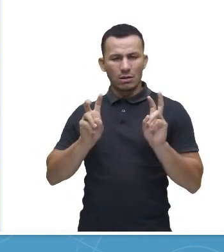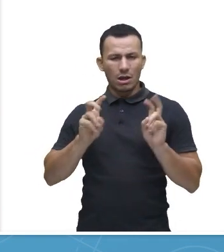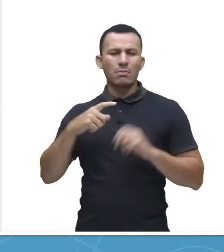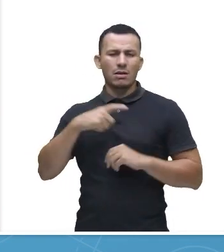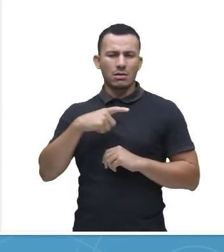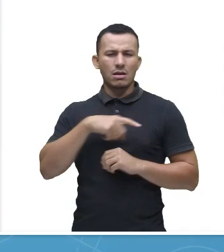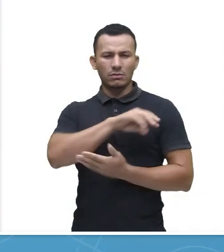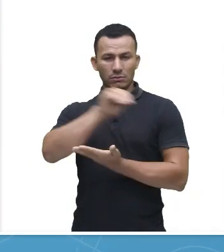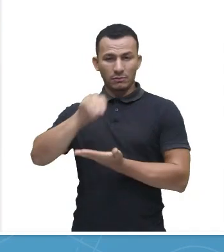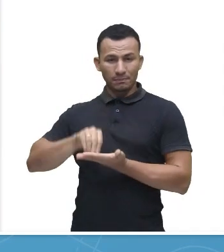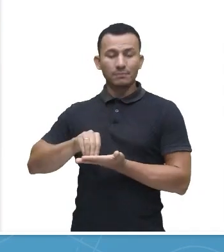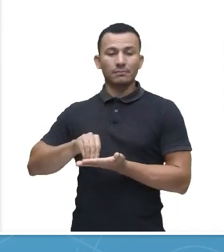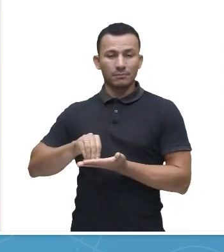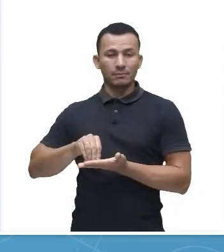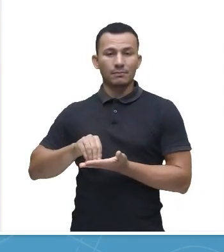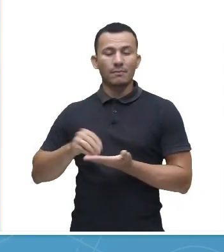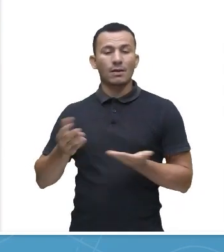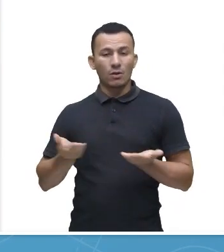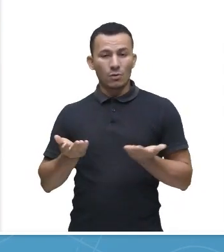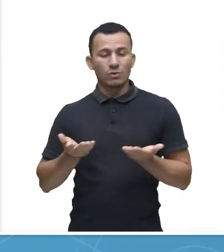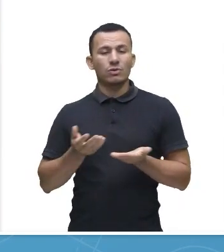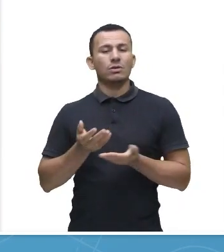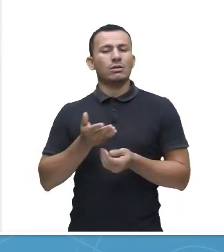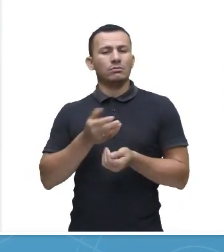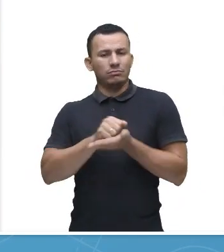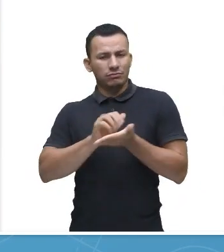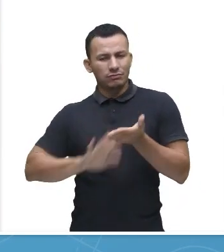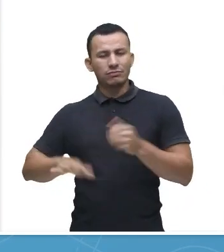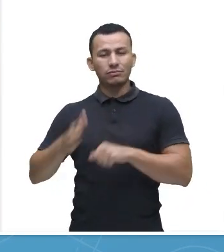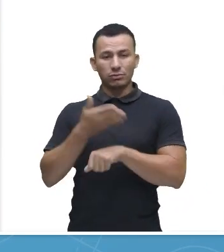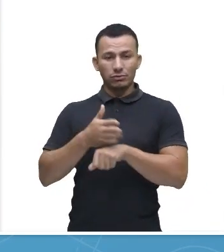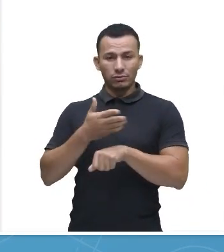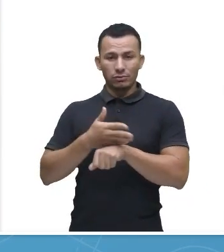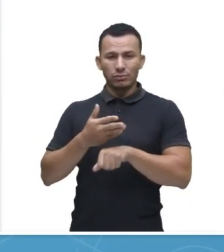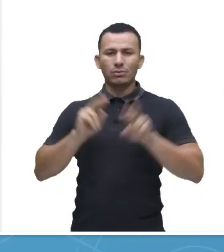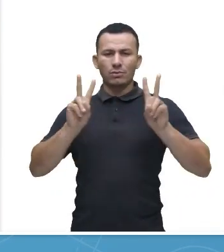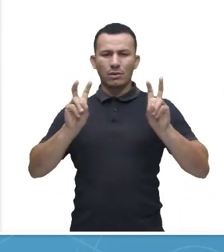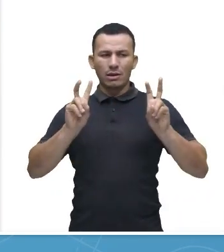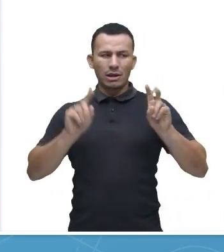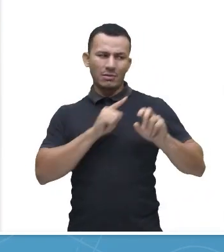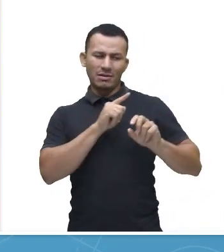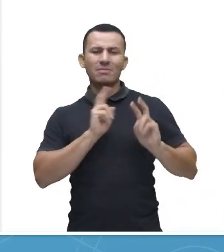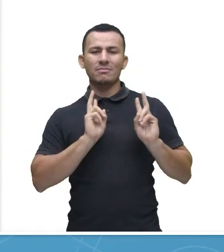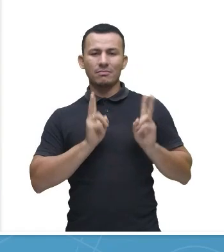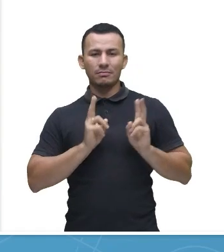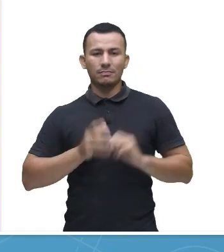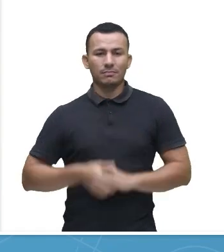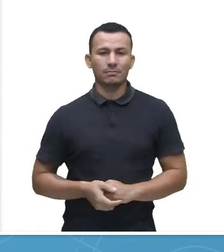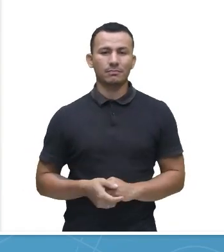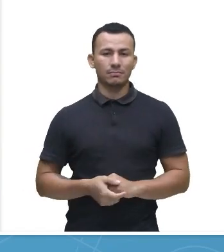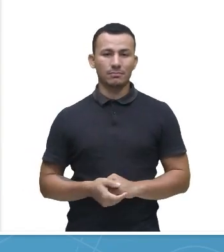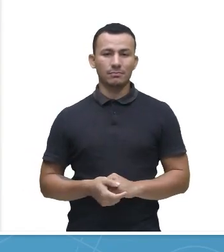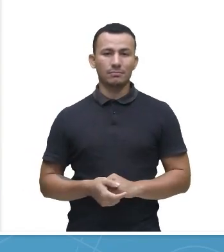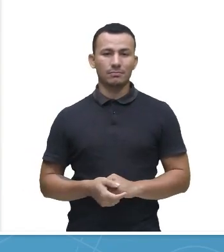hoje, que a gente vai fazer alguns exercícios para praticar esse tema, tá bom? Então acompanhe junto comigo.